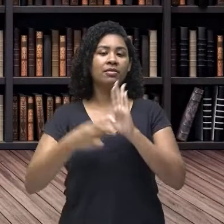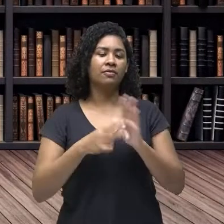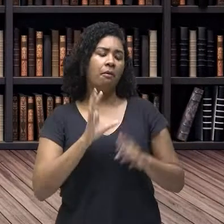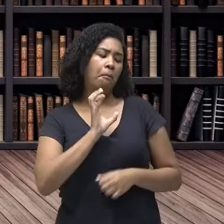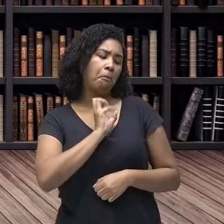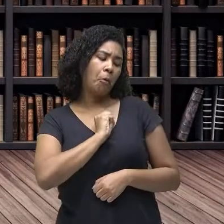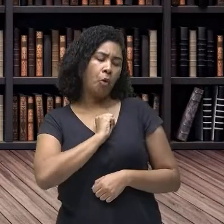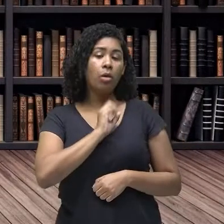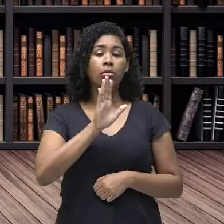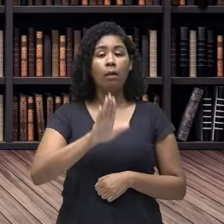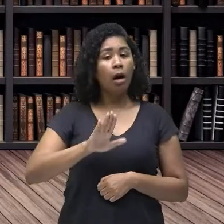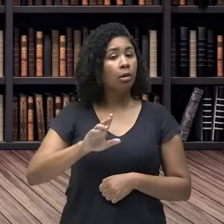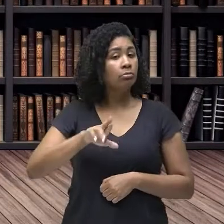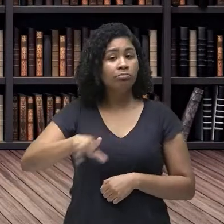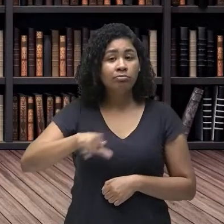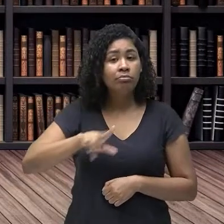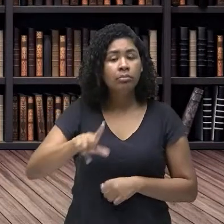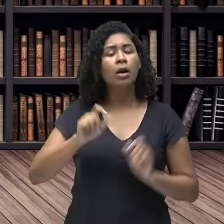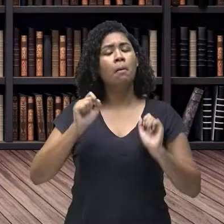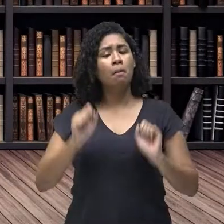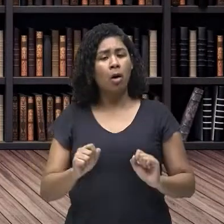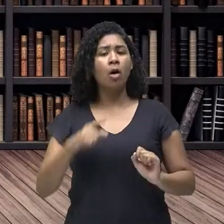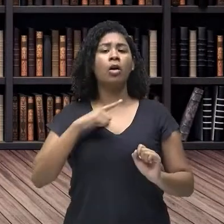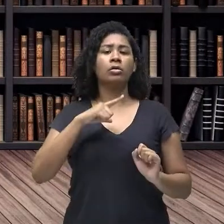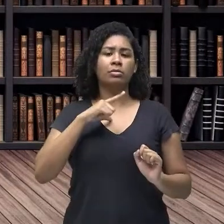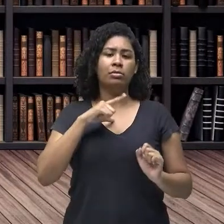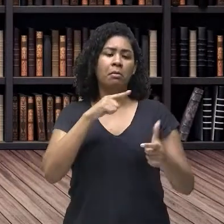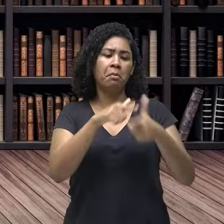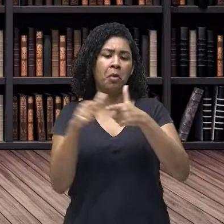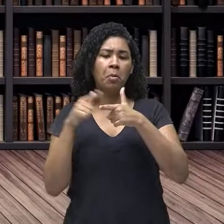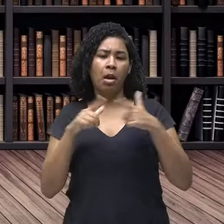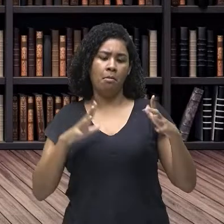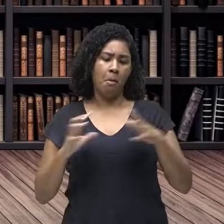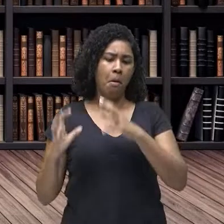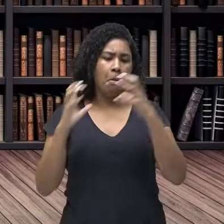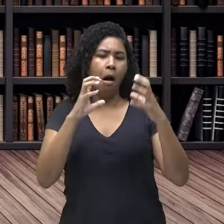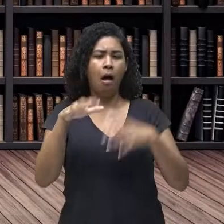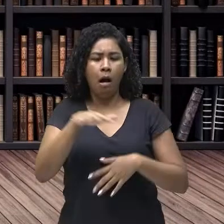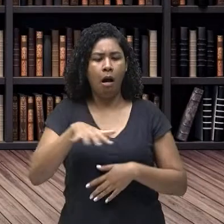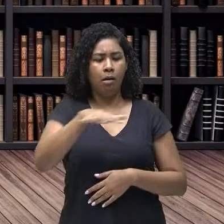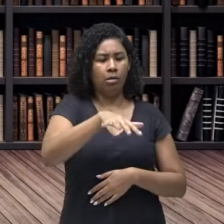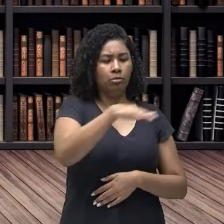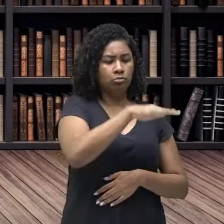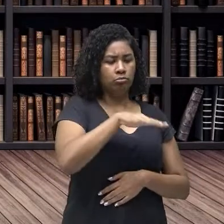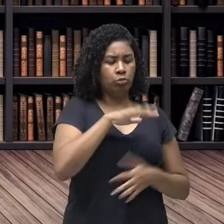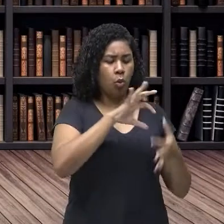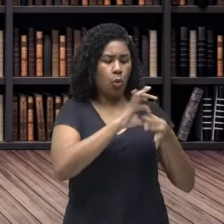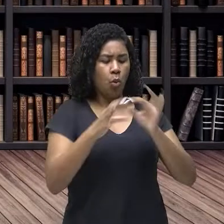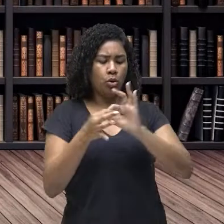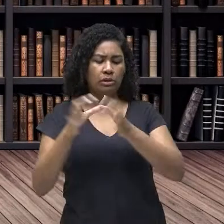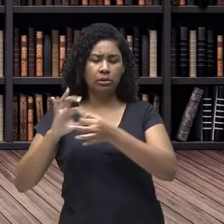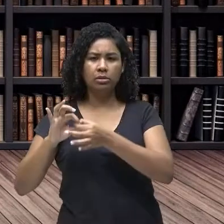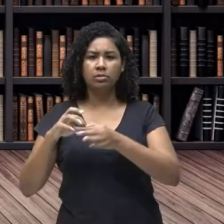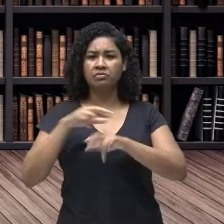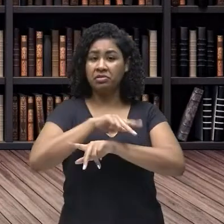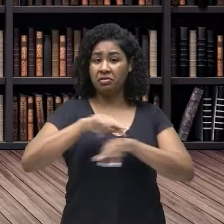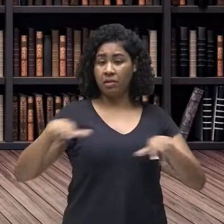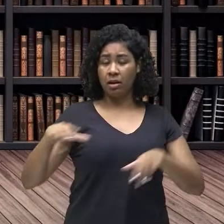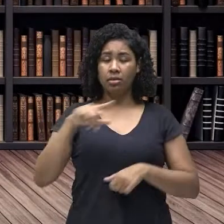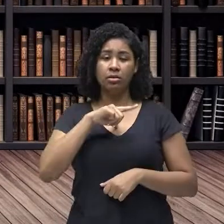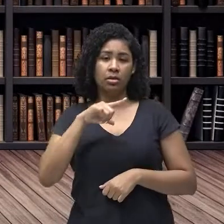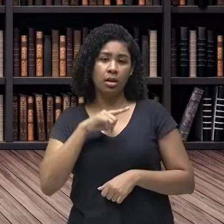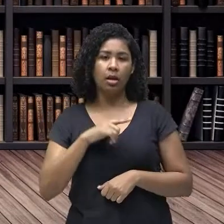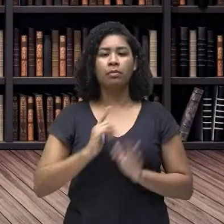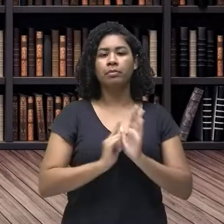é uma história que pode conter vários conflitos ali, vários setores, né? E podemos ter aí como